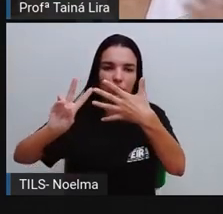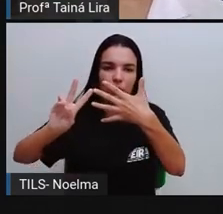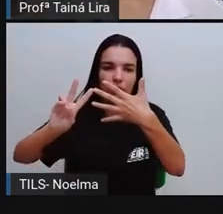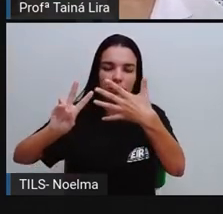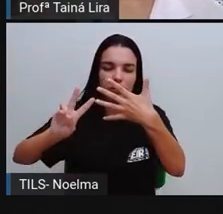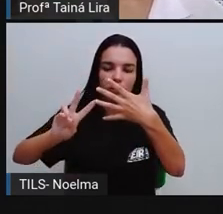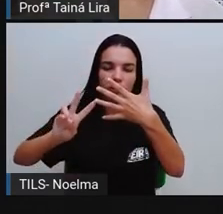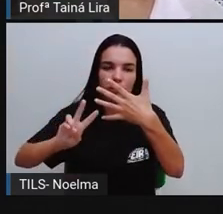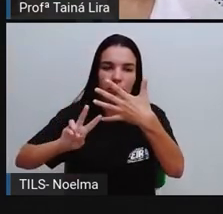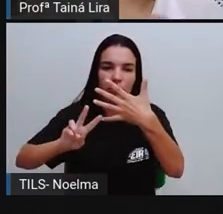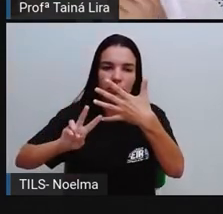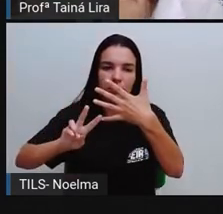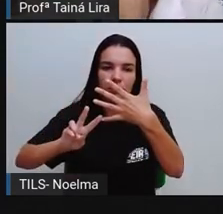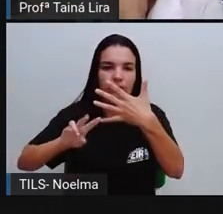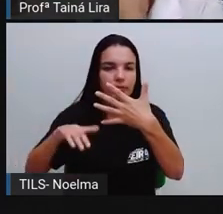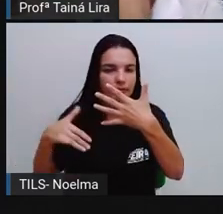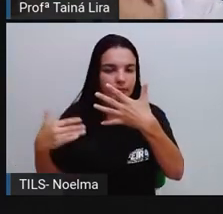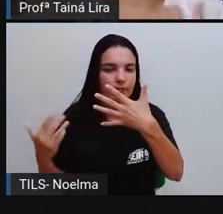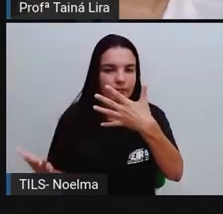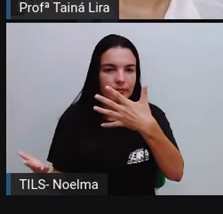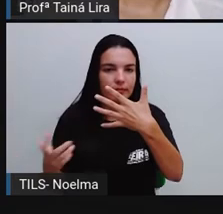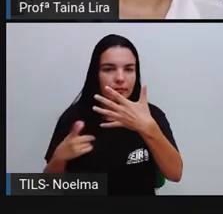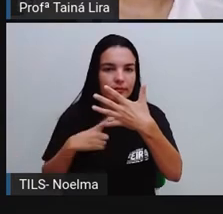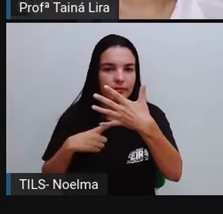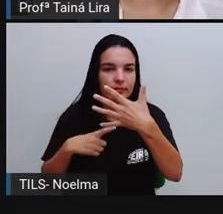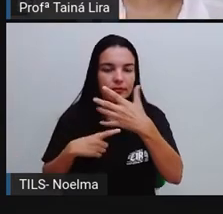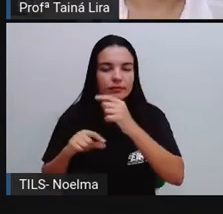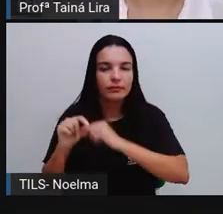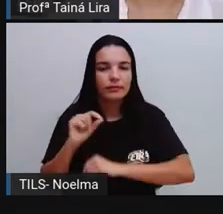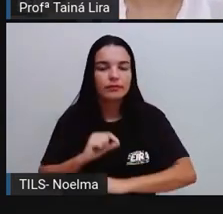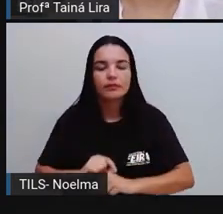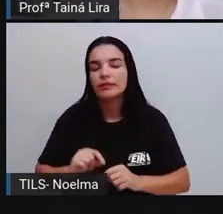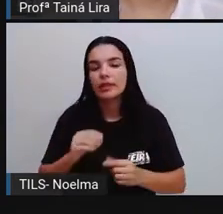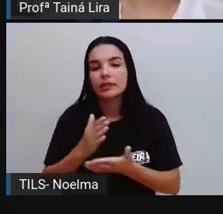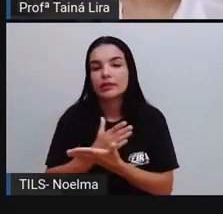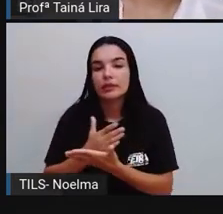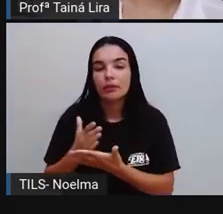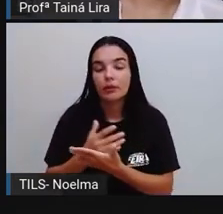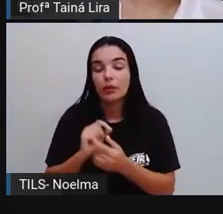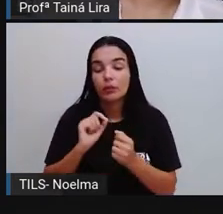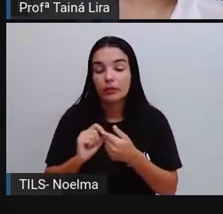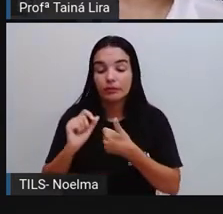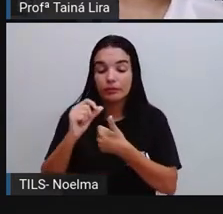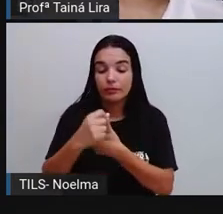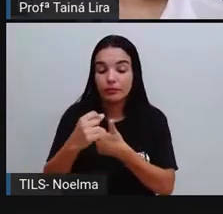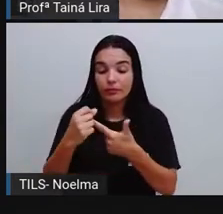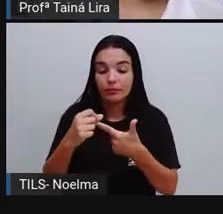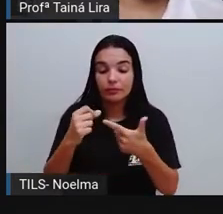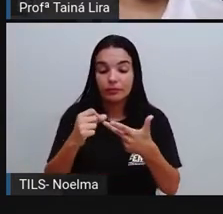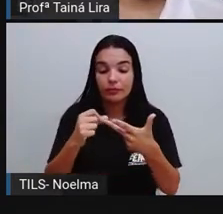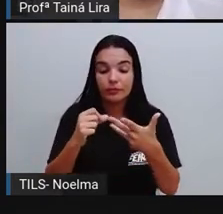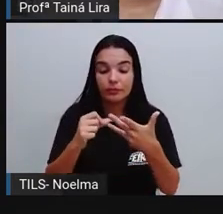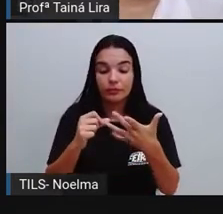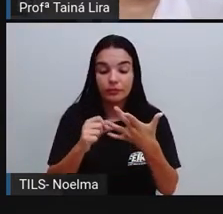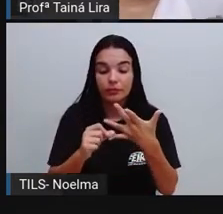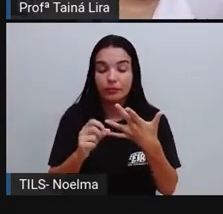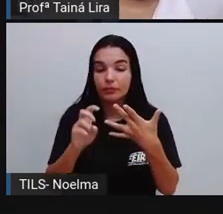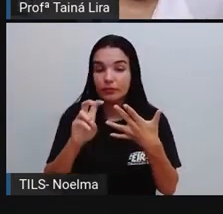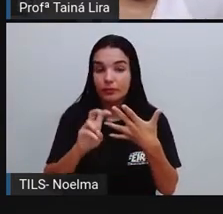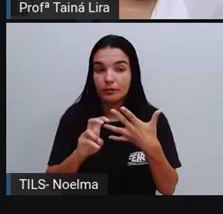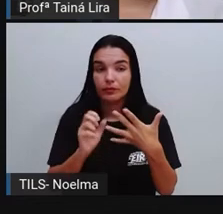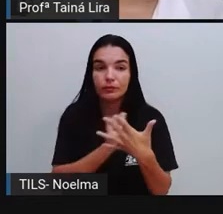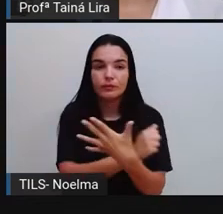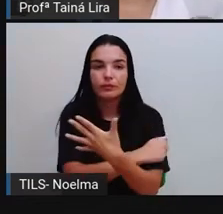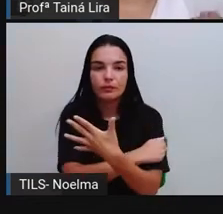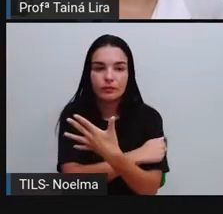sons diferentes a gente vai ter? A Pro separou aí, né? Esses 5 alunos,